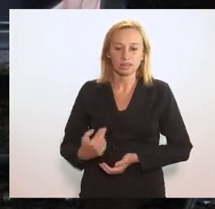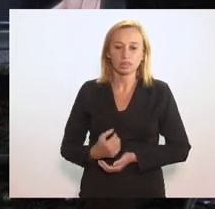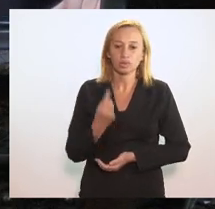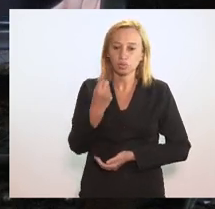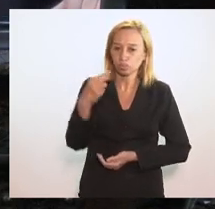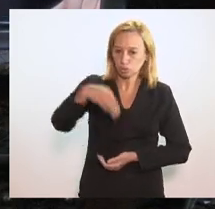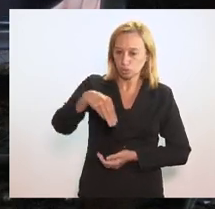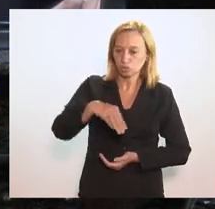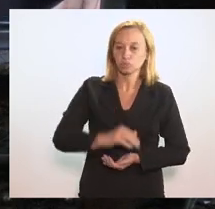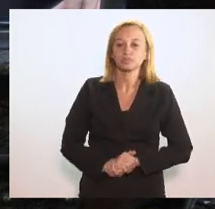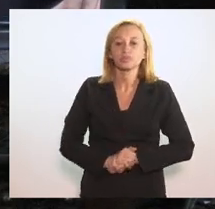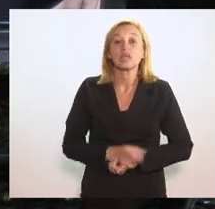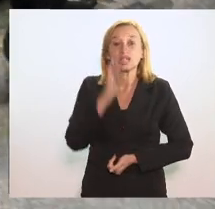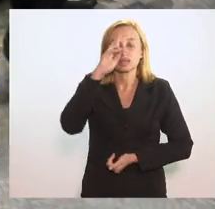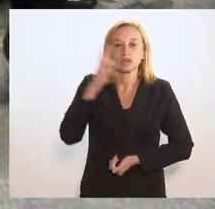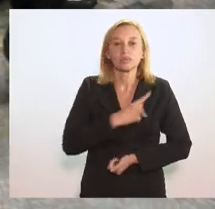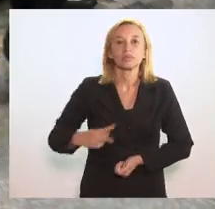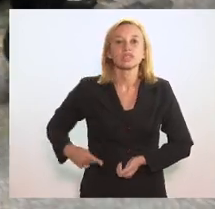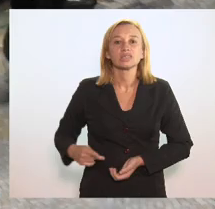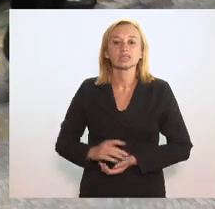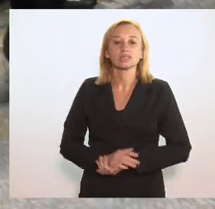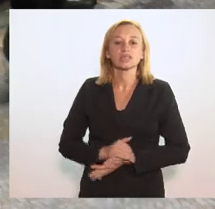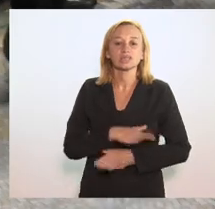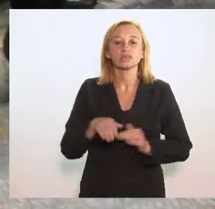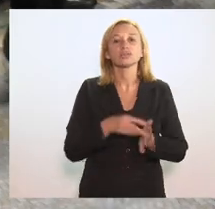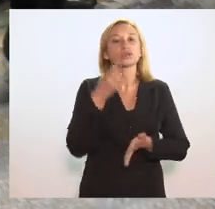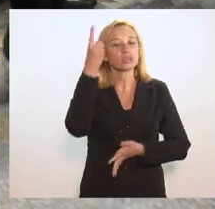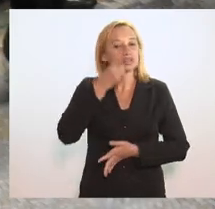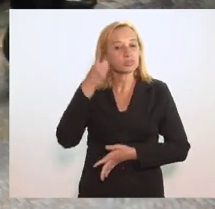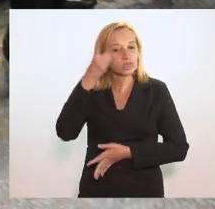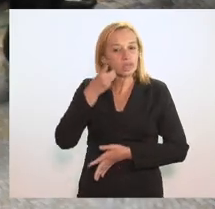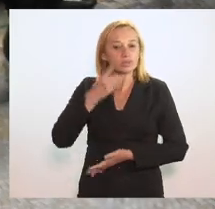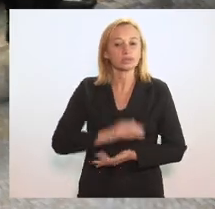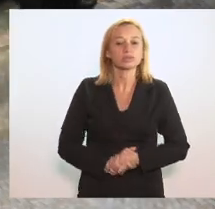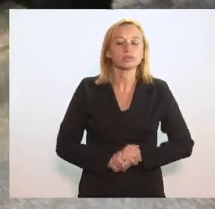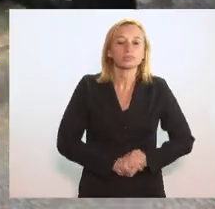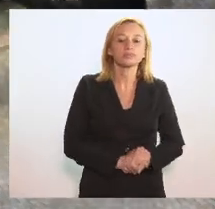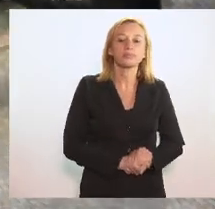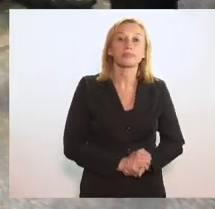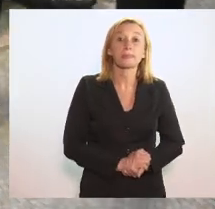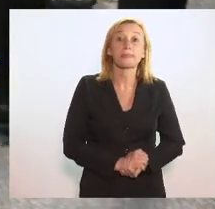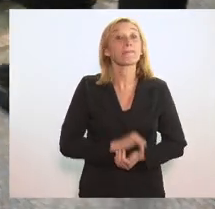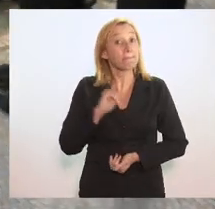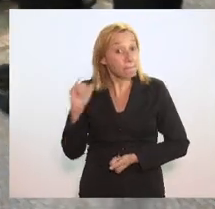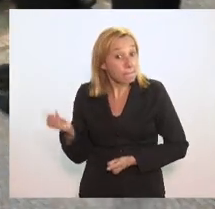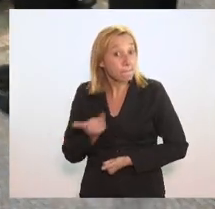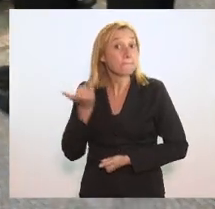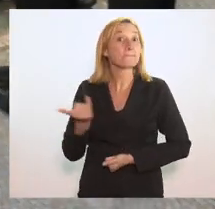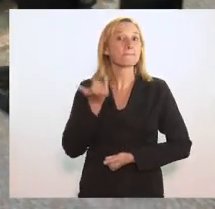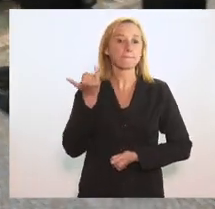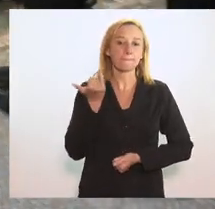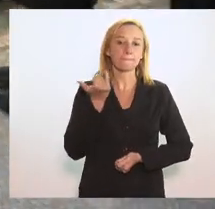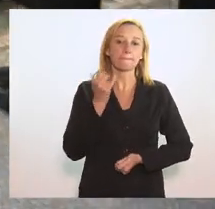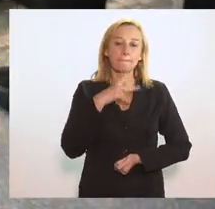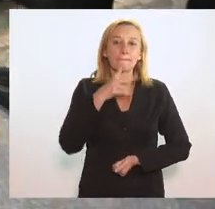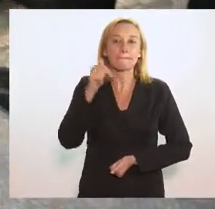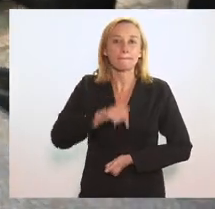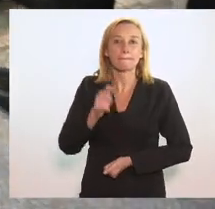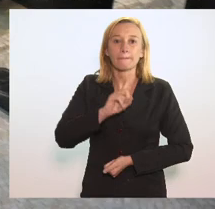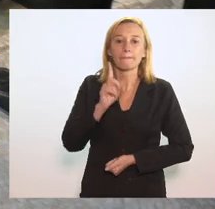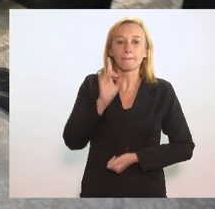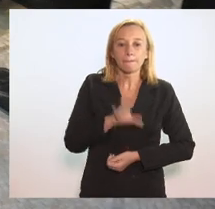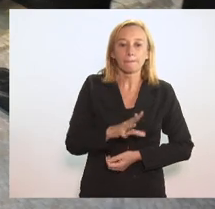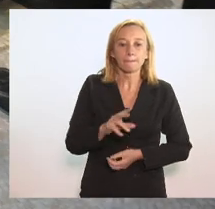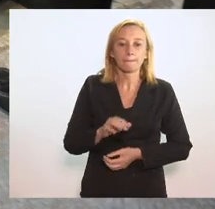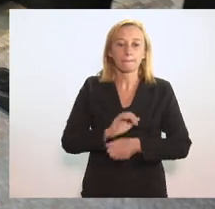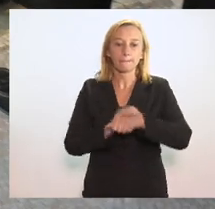minuto, por favor. Senhor presidente, senhoras deputadas, senhores deputados, importante tratar aqui não só da